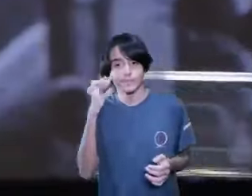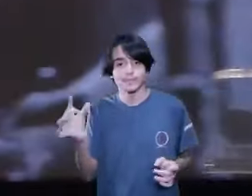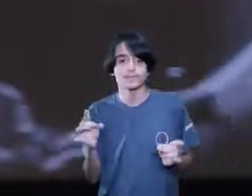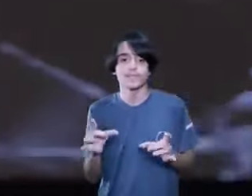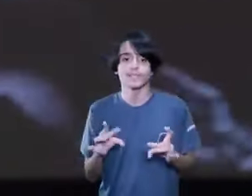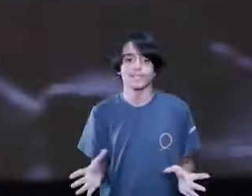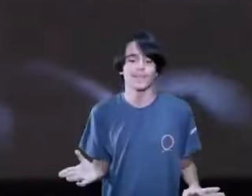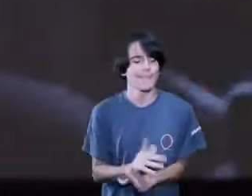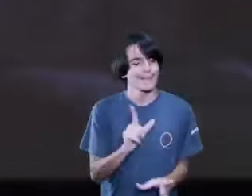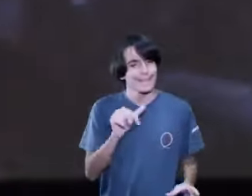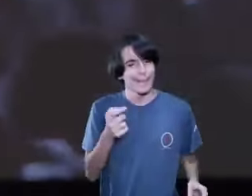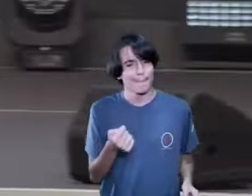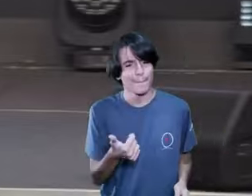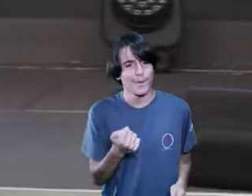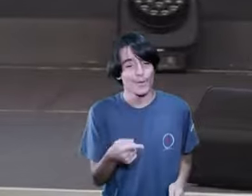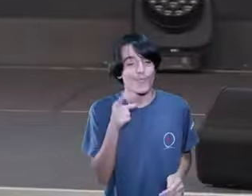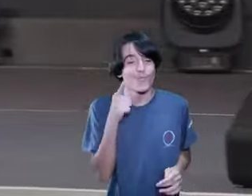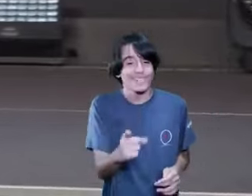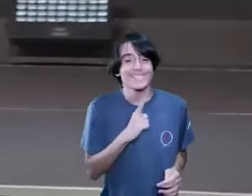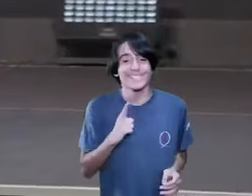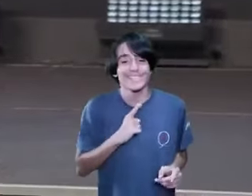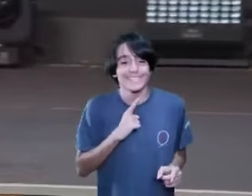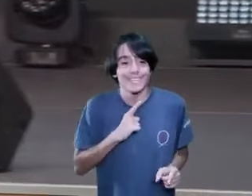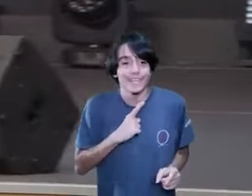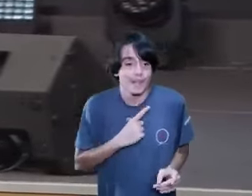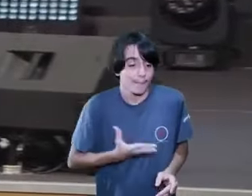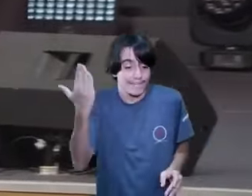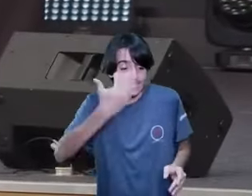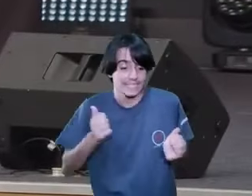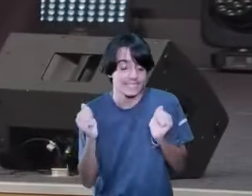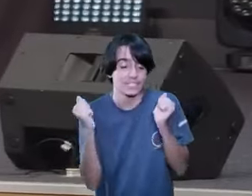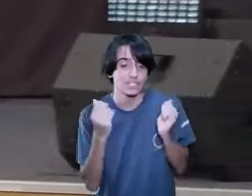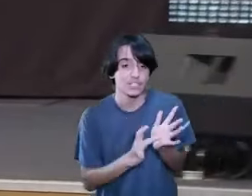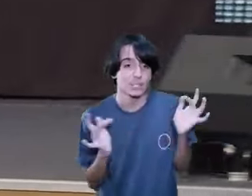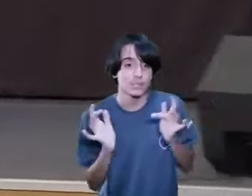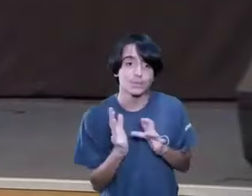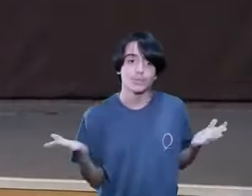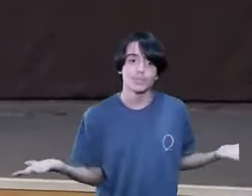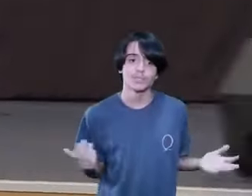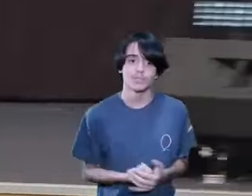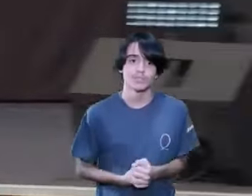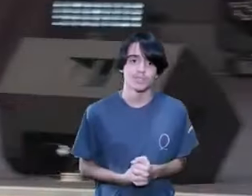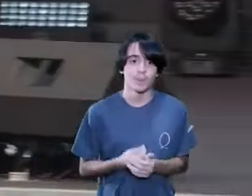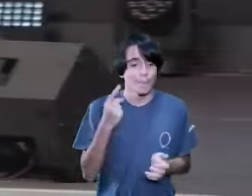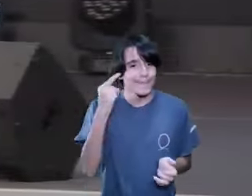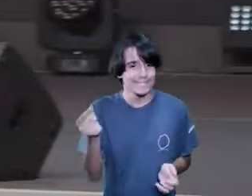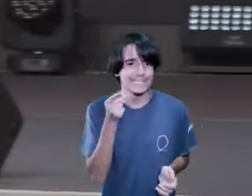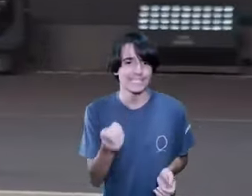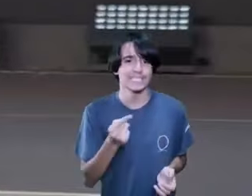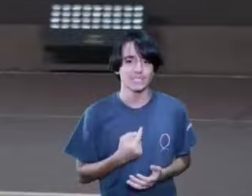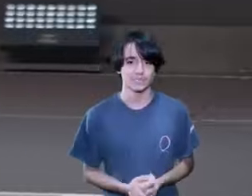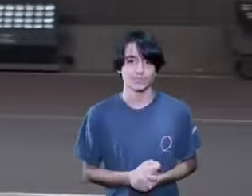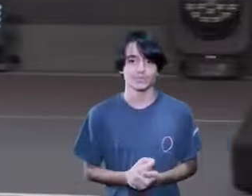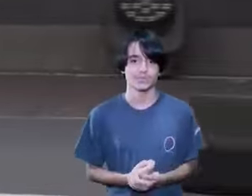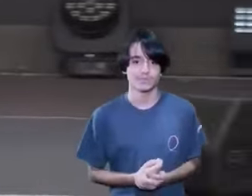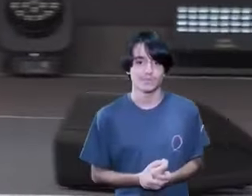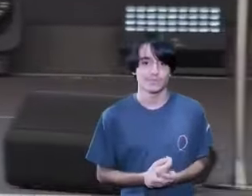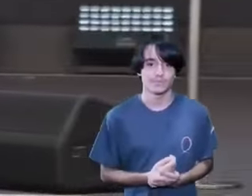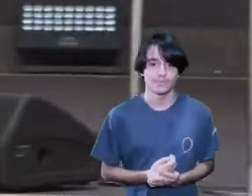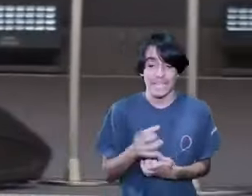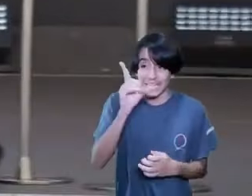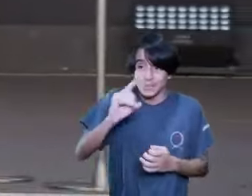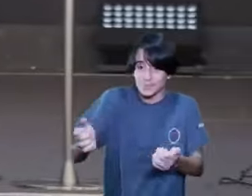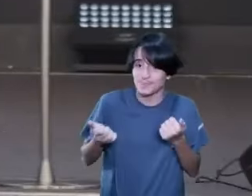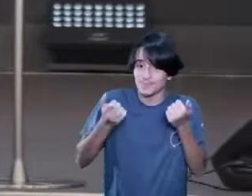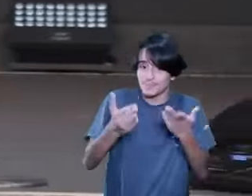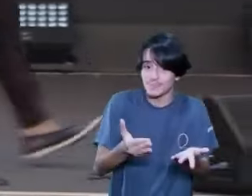vende é pouco. Olha o que tu vai ganhar, olha o que tu vai receber. Olha o que ele vai te entregar. Olha o que ele